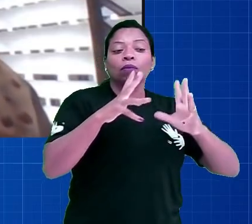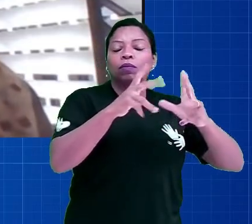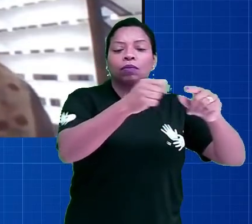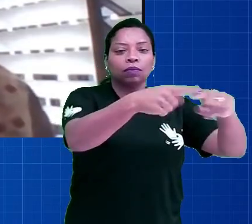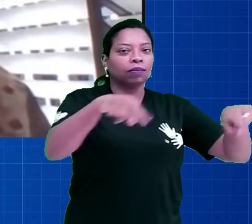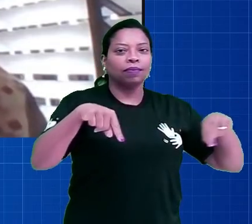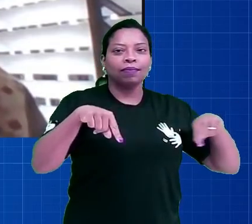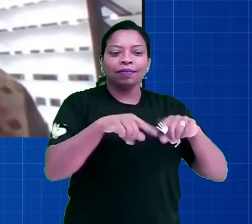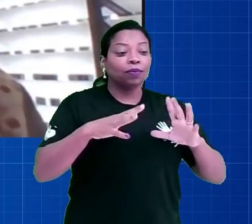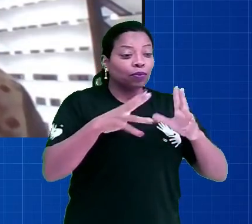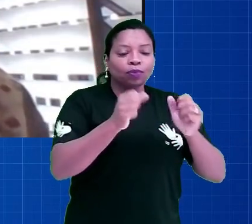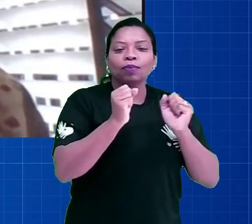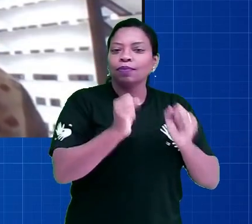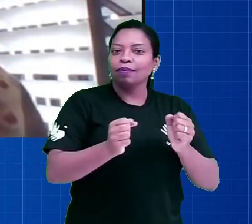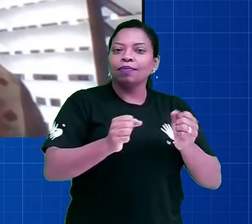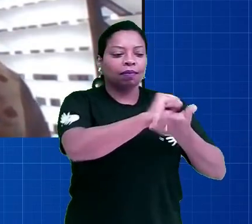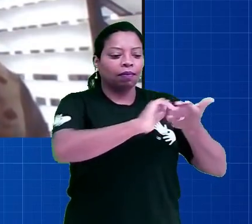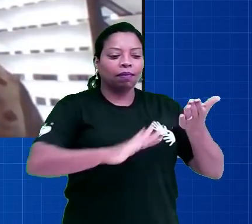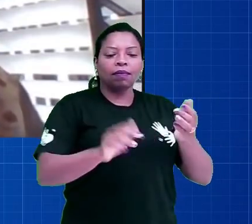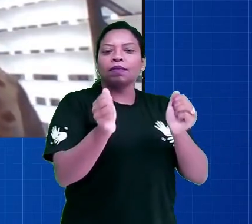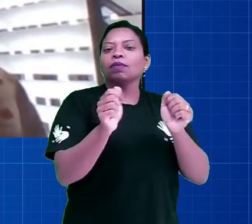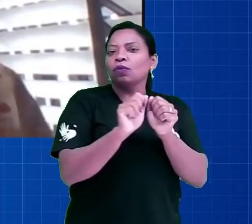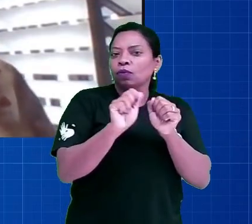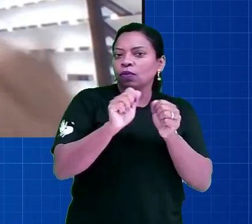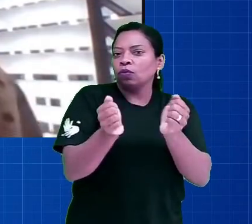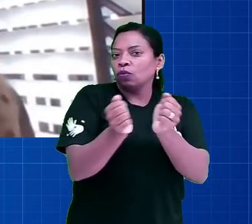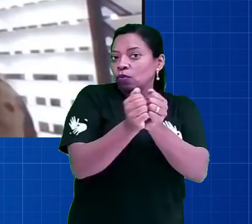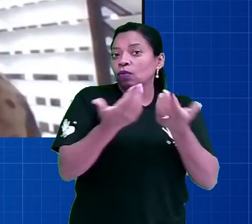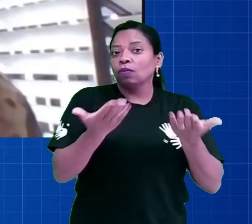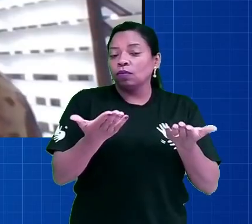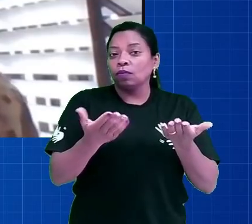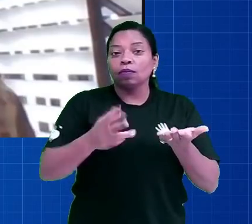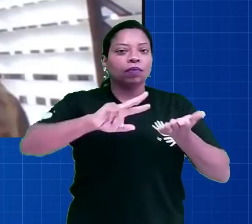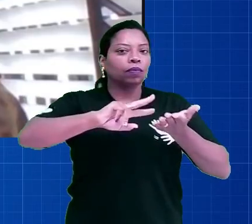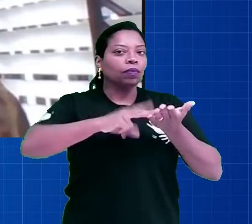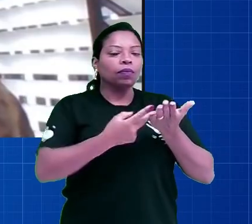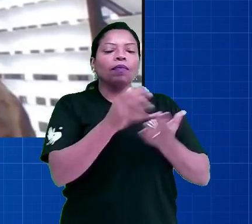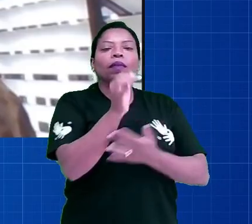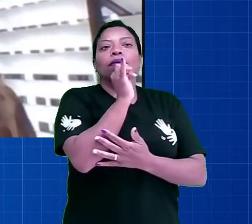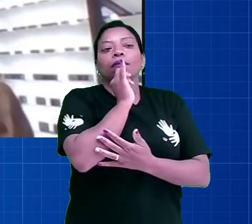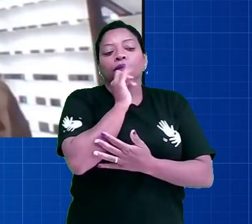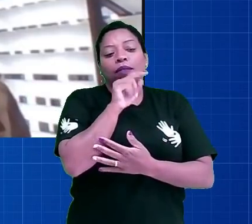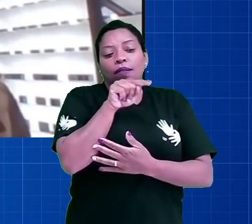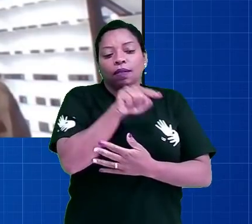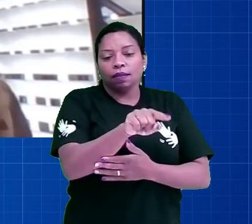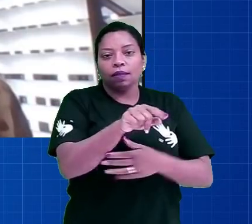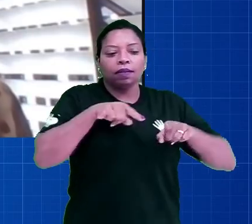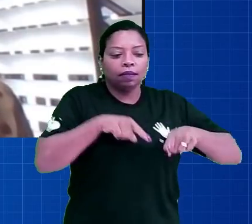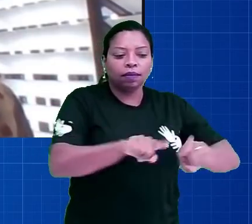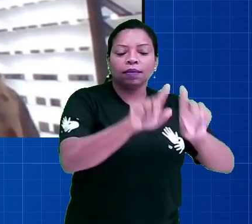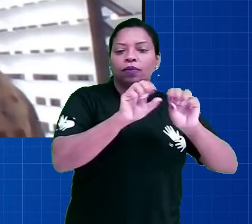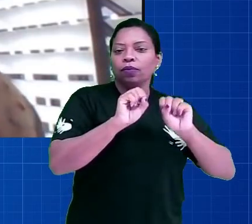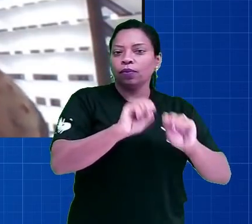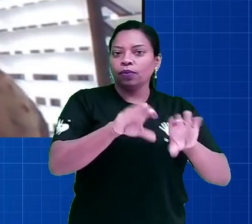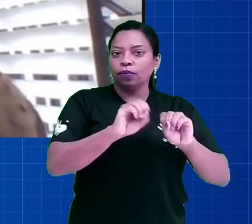específica, mas muitas atividades, elas podem ser exercidas por toda a turma. E, obviamente, isso não significa